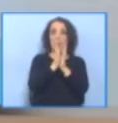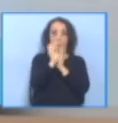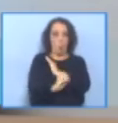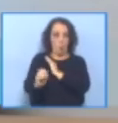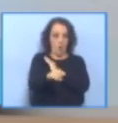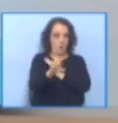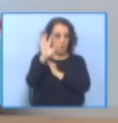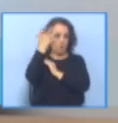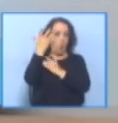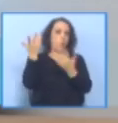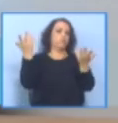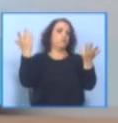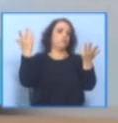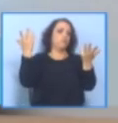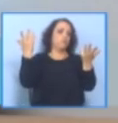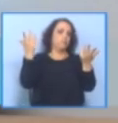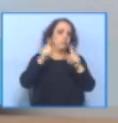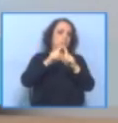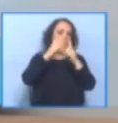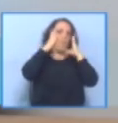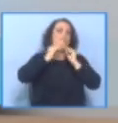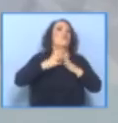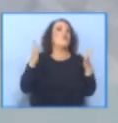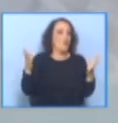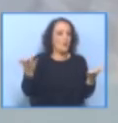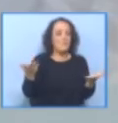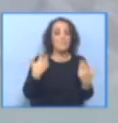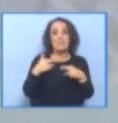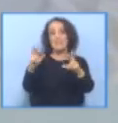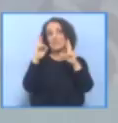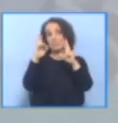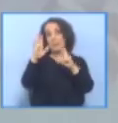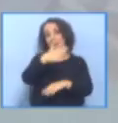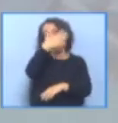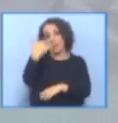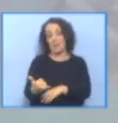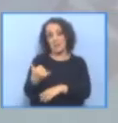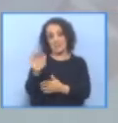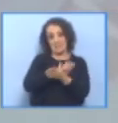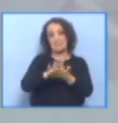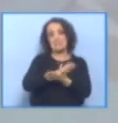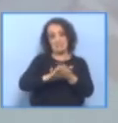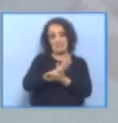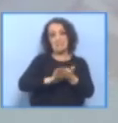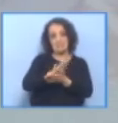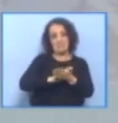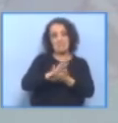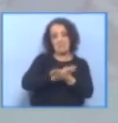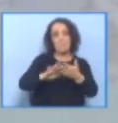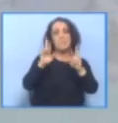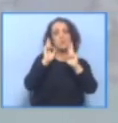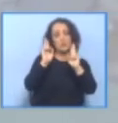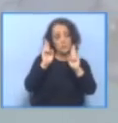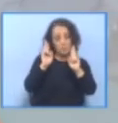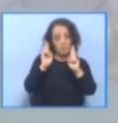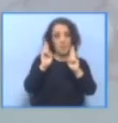destes, não é? Era quase escandaloso que não tivesse. Vamos esperar que eles não se repitam. Não, exatamente. Mas vamos esperar é